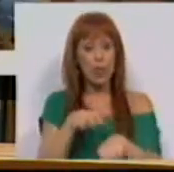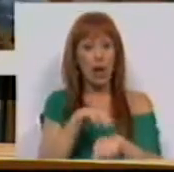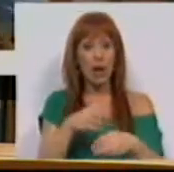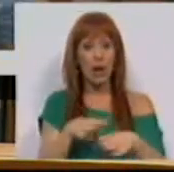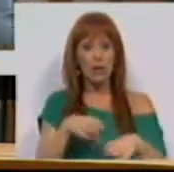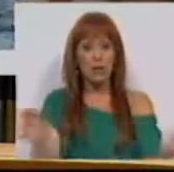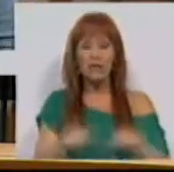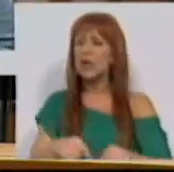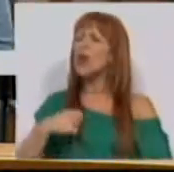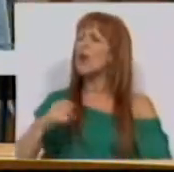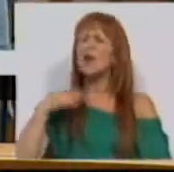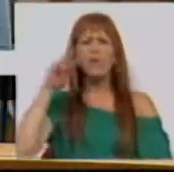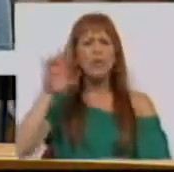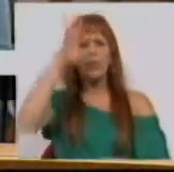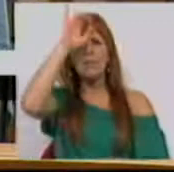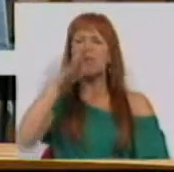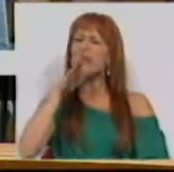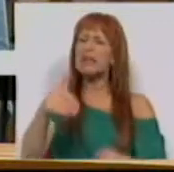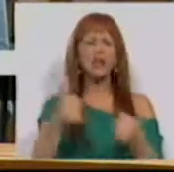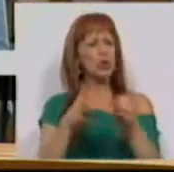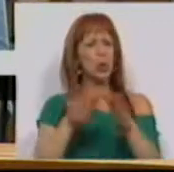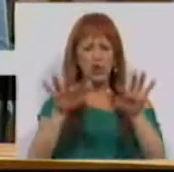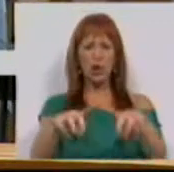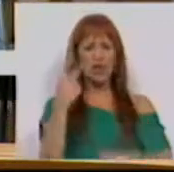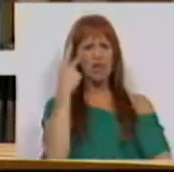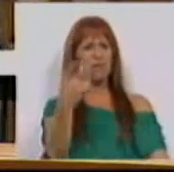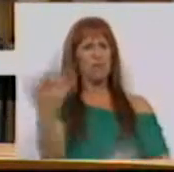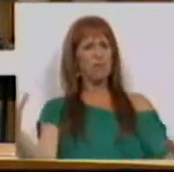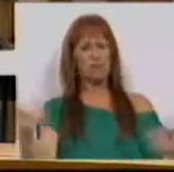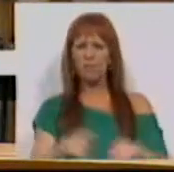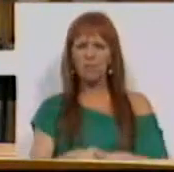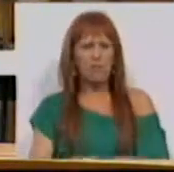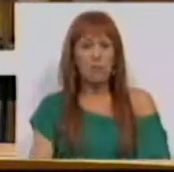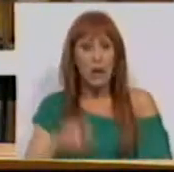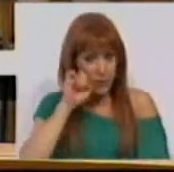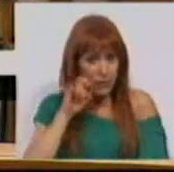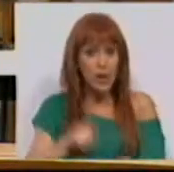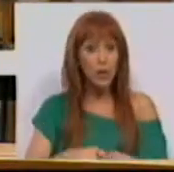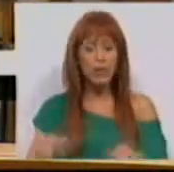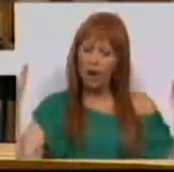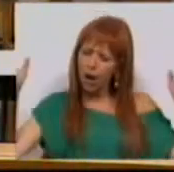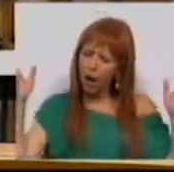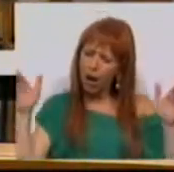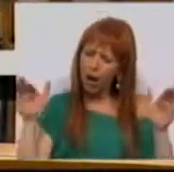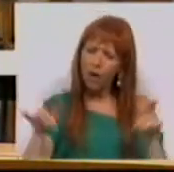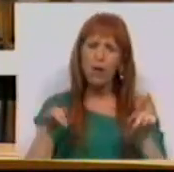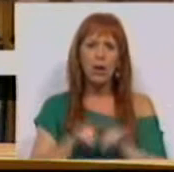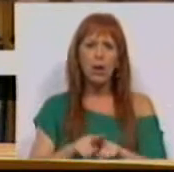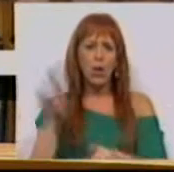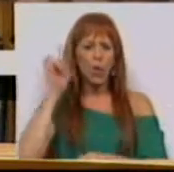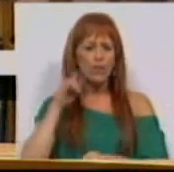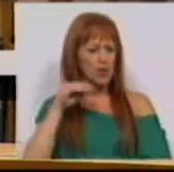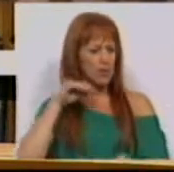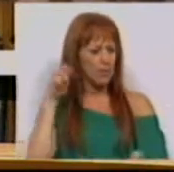o Primeiro-Ministro a dizer aqui, perante todos nós, que defende uma diminuição do valor